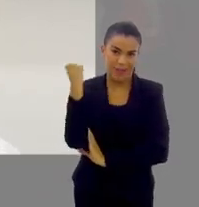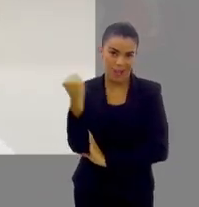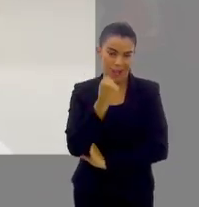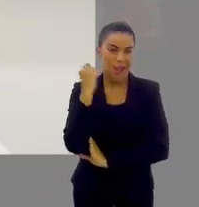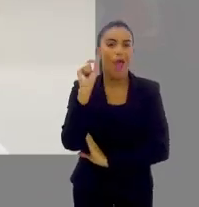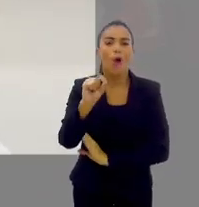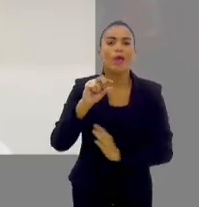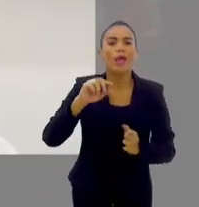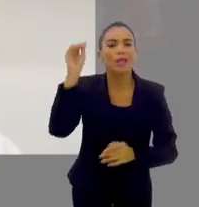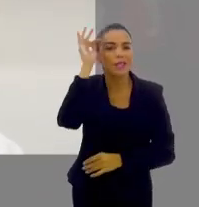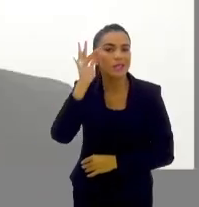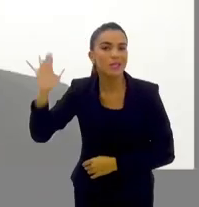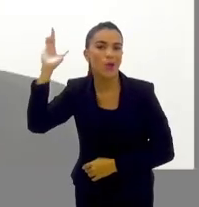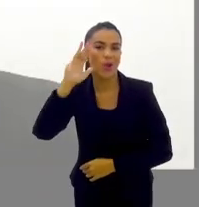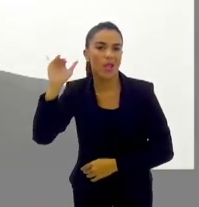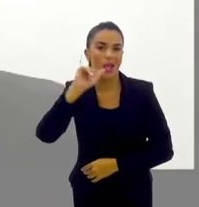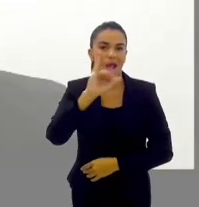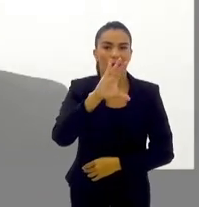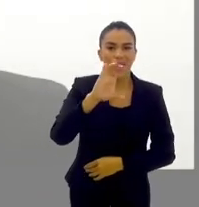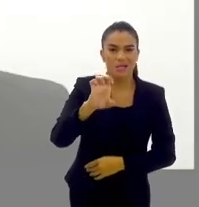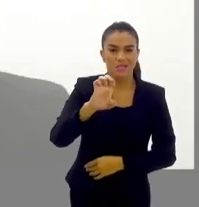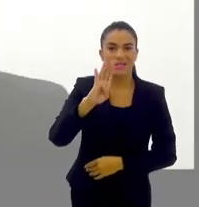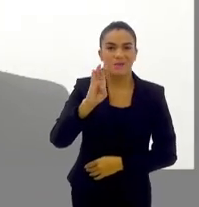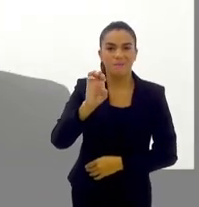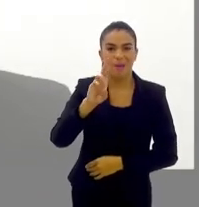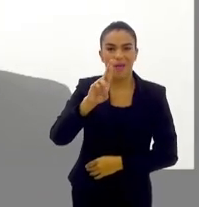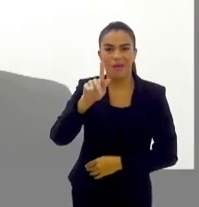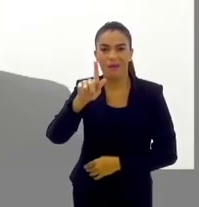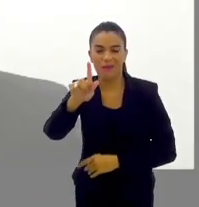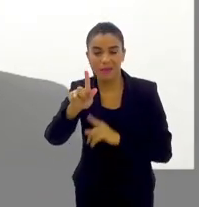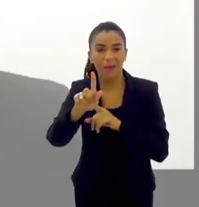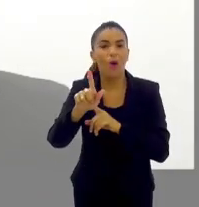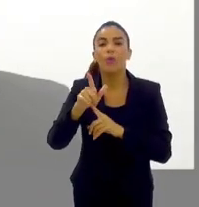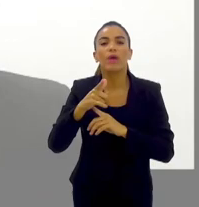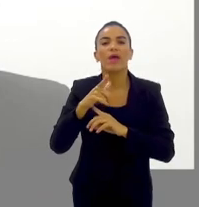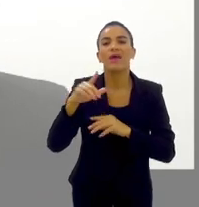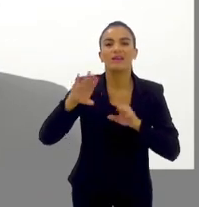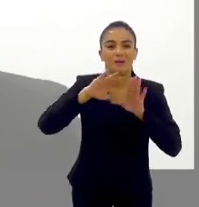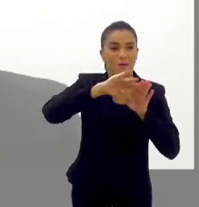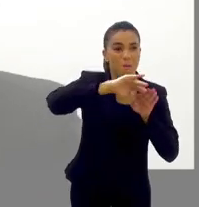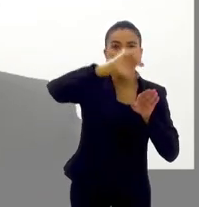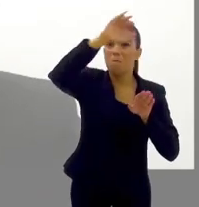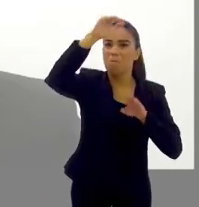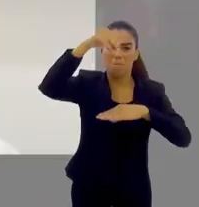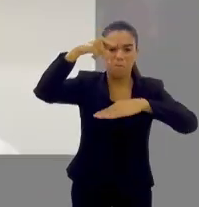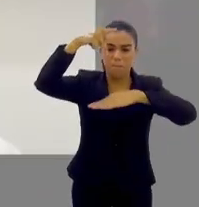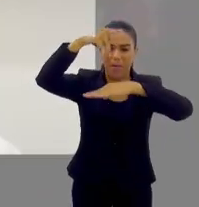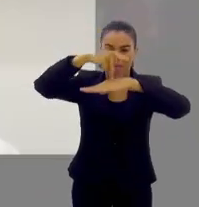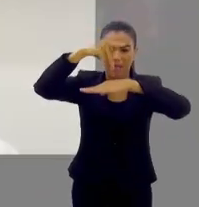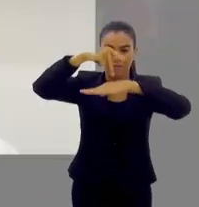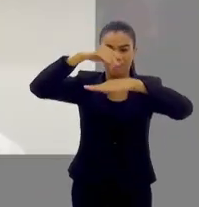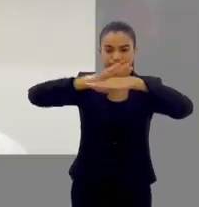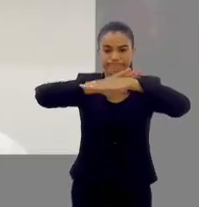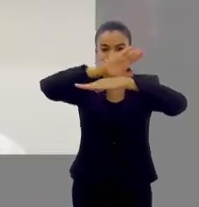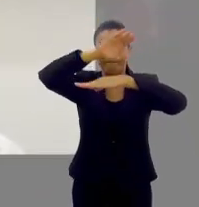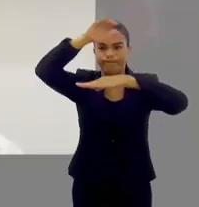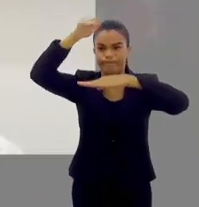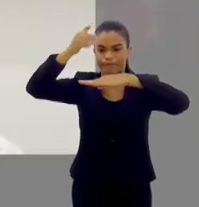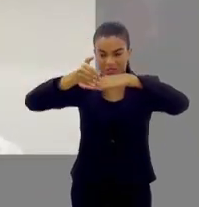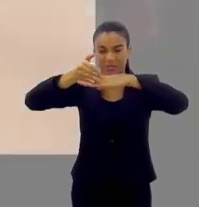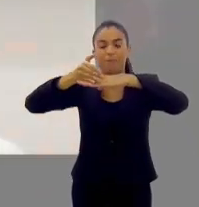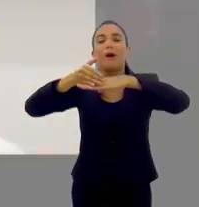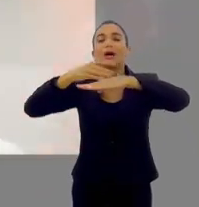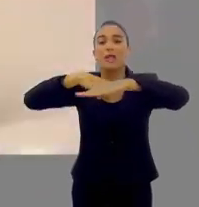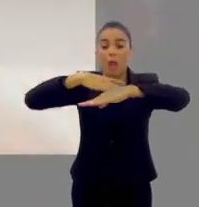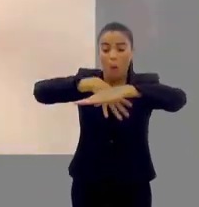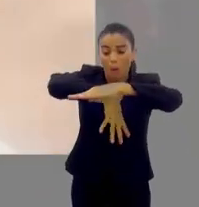teoria do iceberg, né? A teoria do iceberg é uma parte do iceberg que está embaixo do mar, a gente não vai ver,